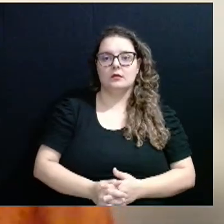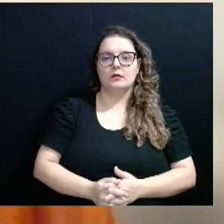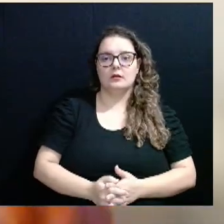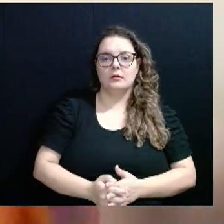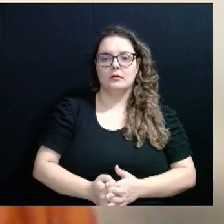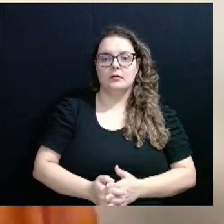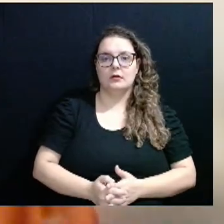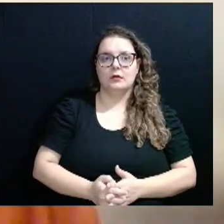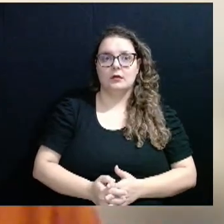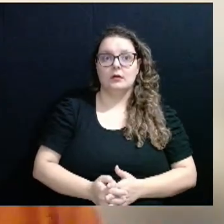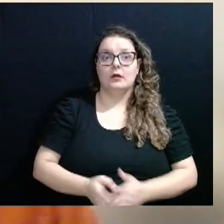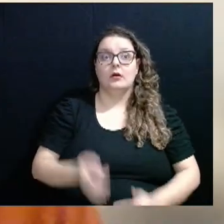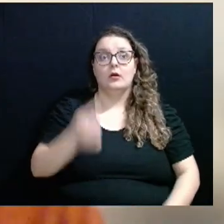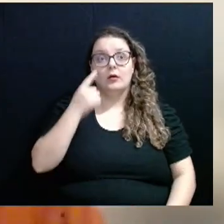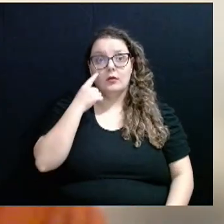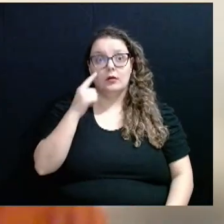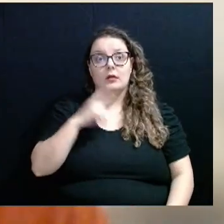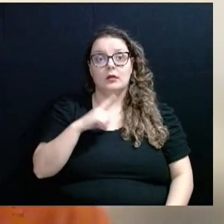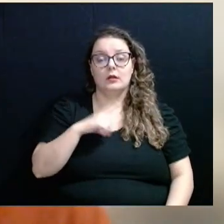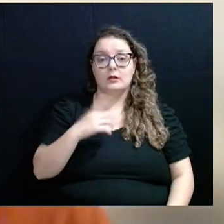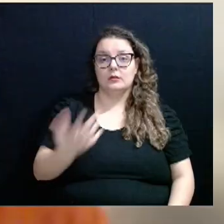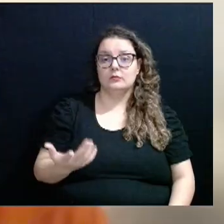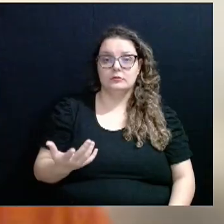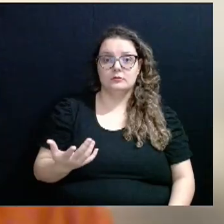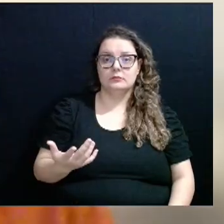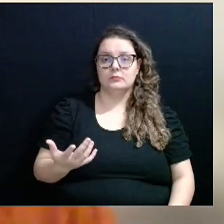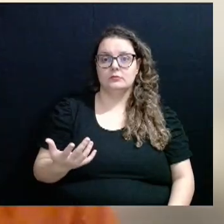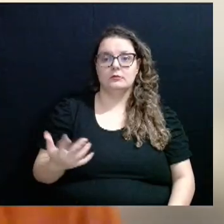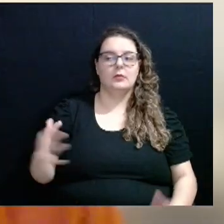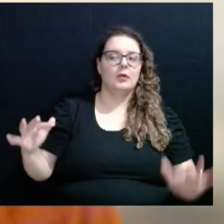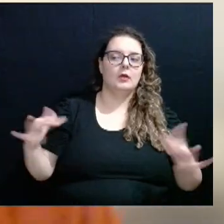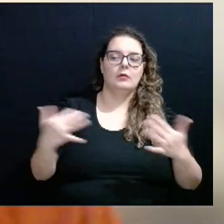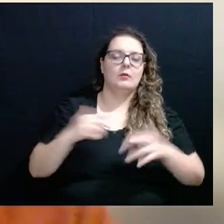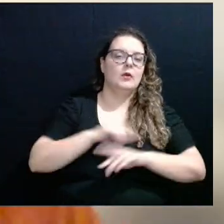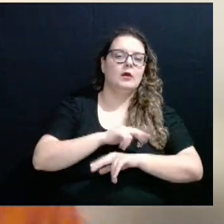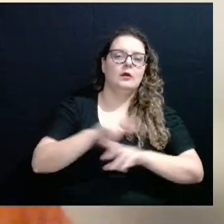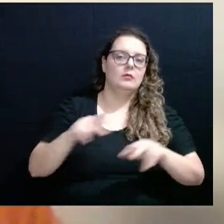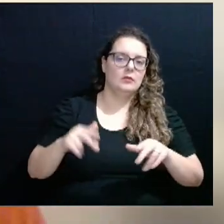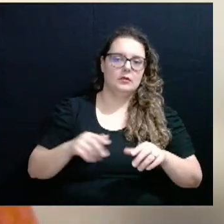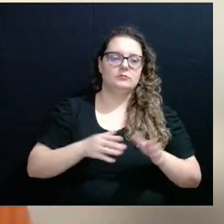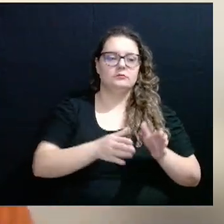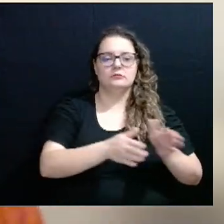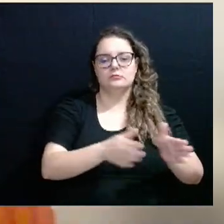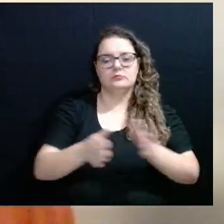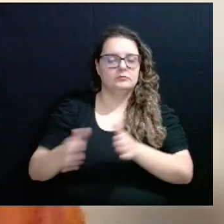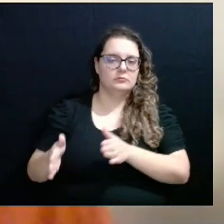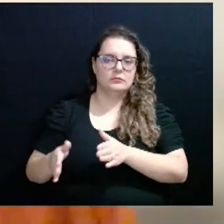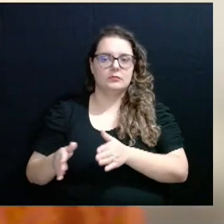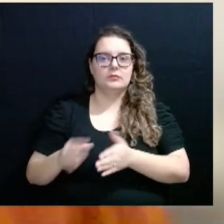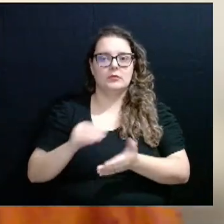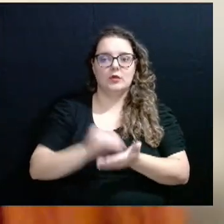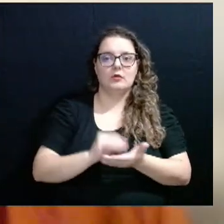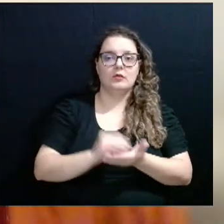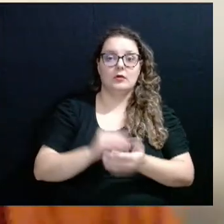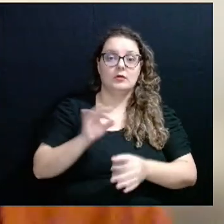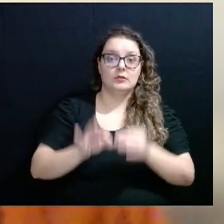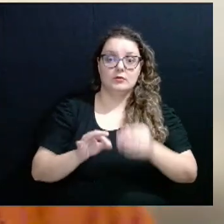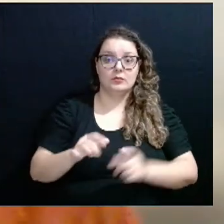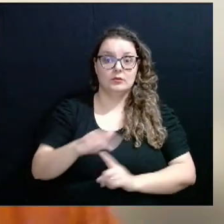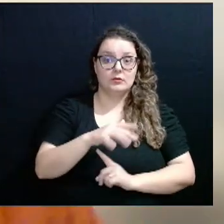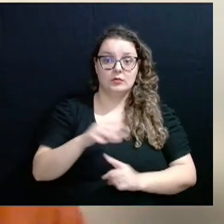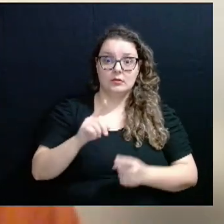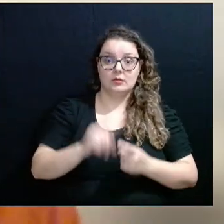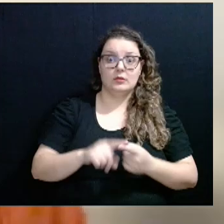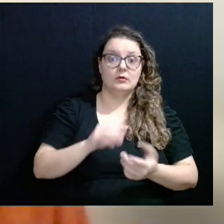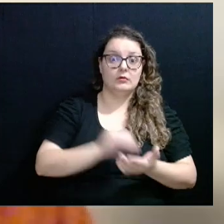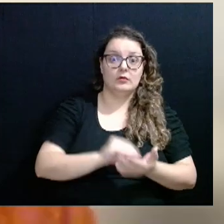Olha, a gente tem exposição a vários cenários, né, de injustiça ambiental. Então, desde falta de saneamento